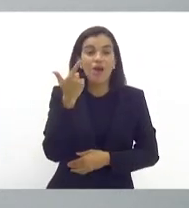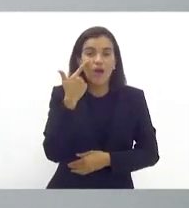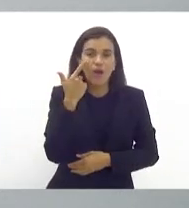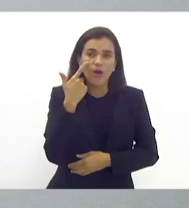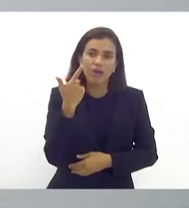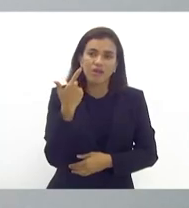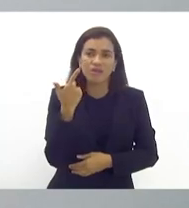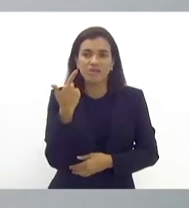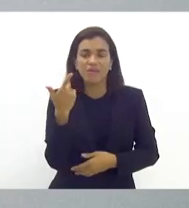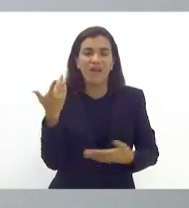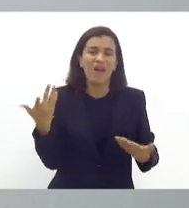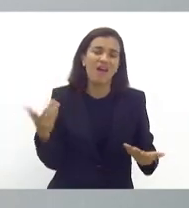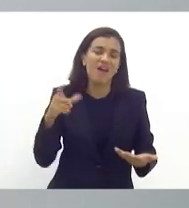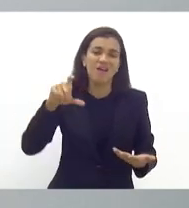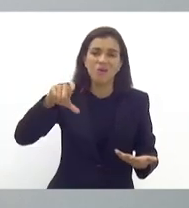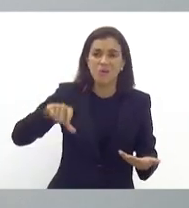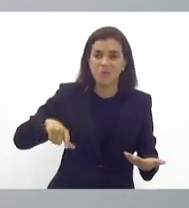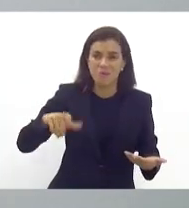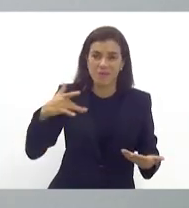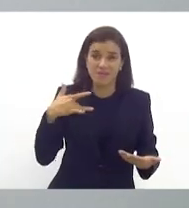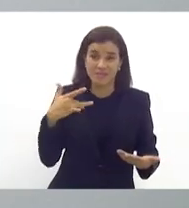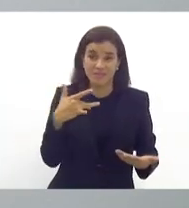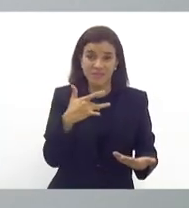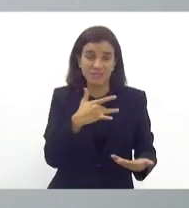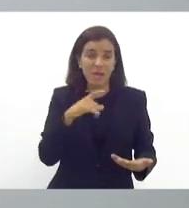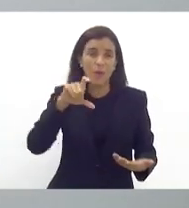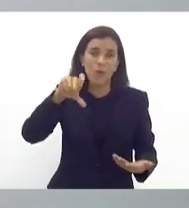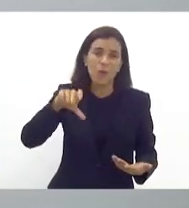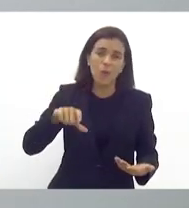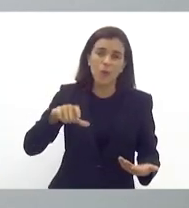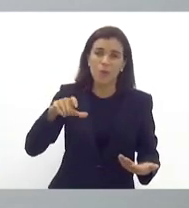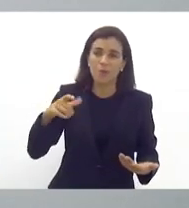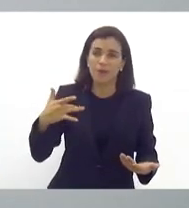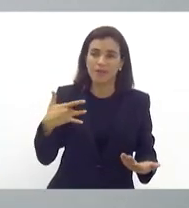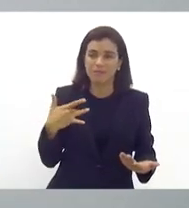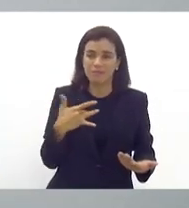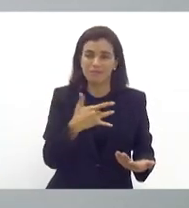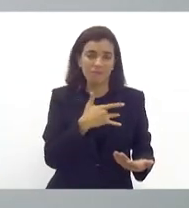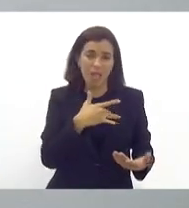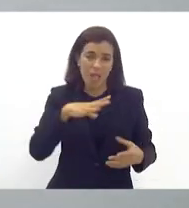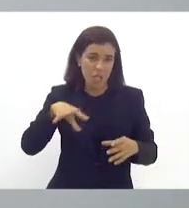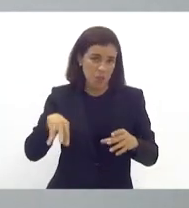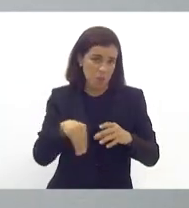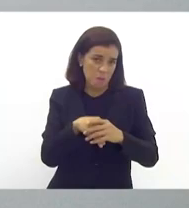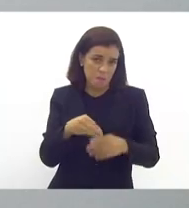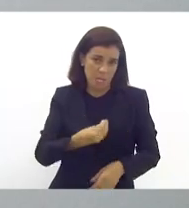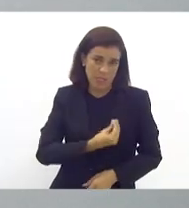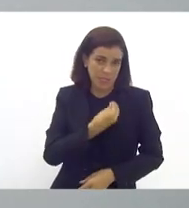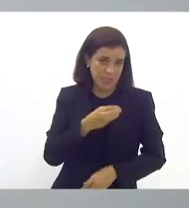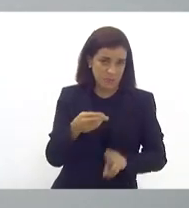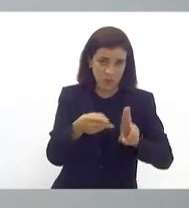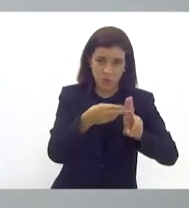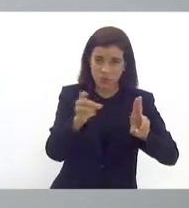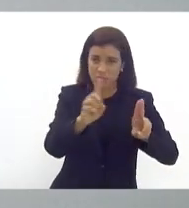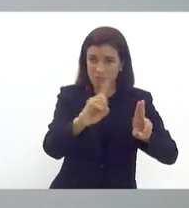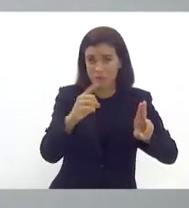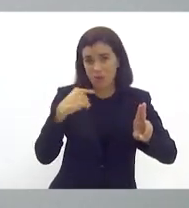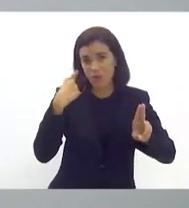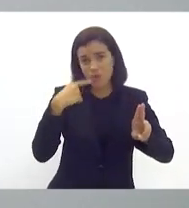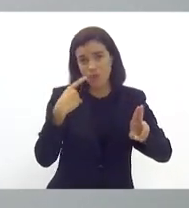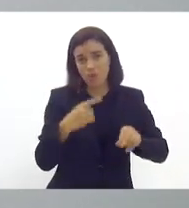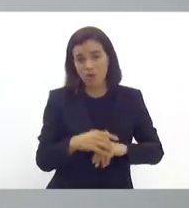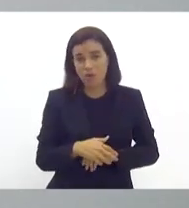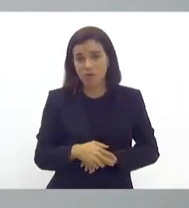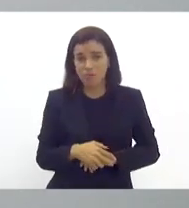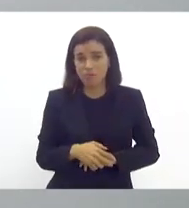mas o plano não posso falar o nome o plano ele não participa do SUS não Doutora